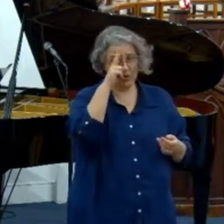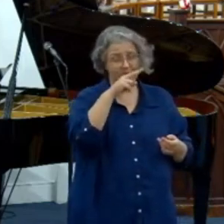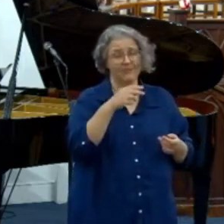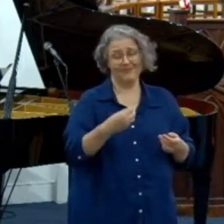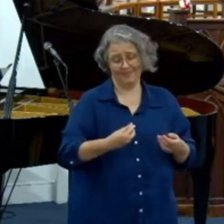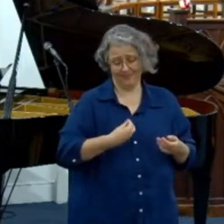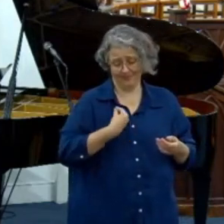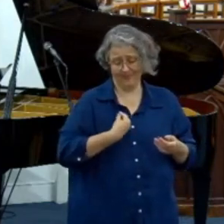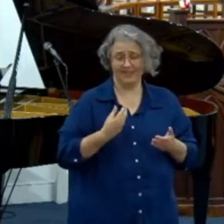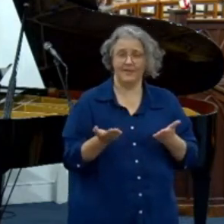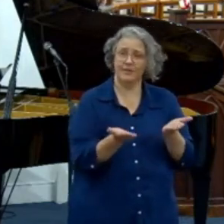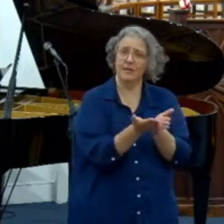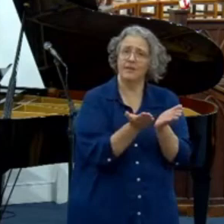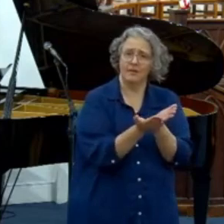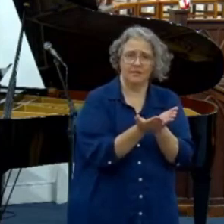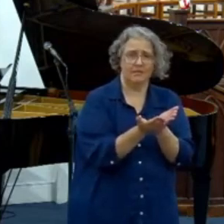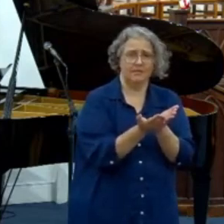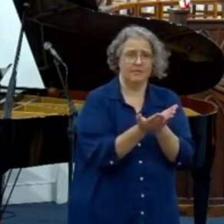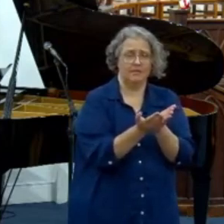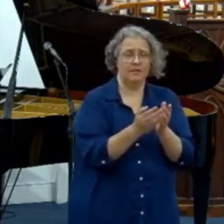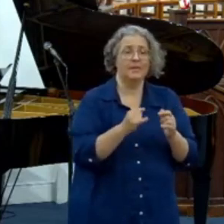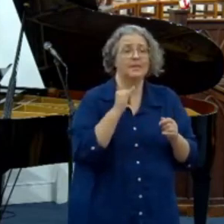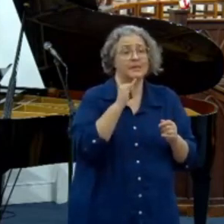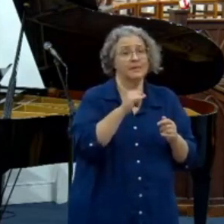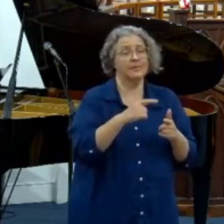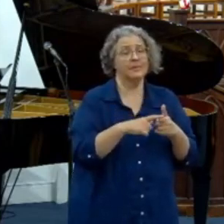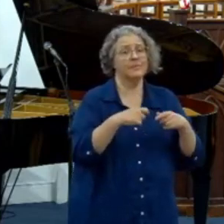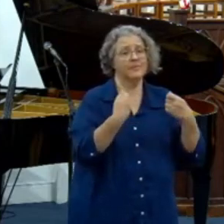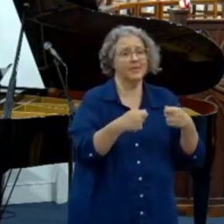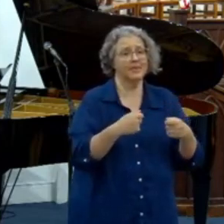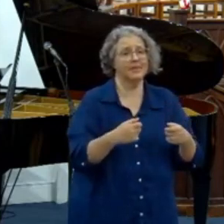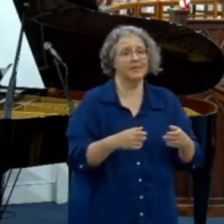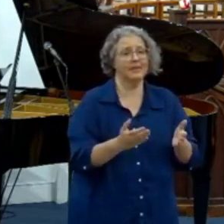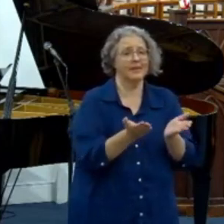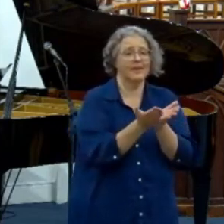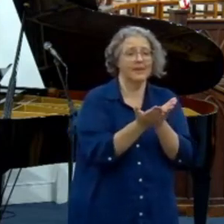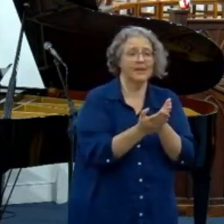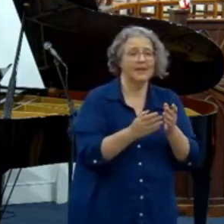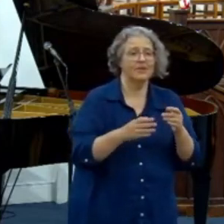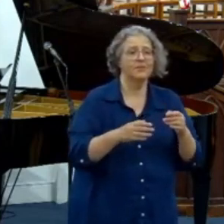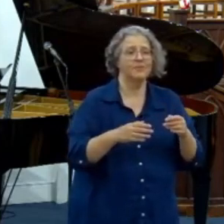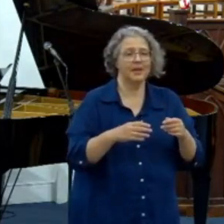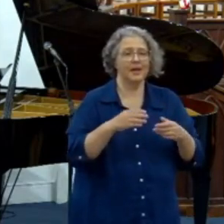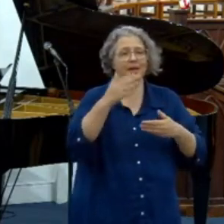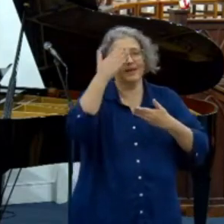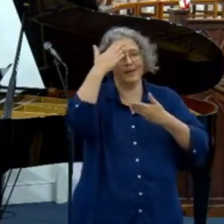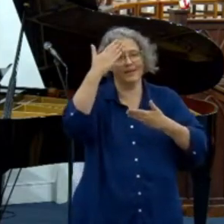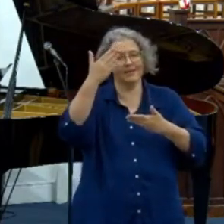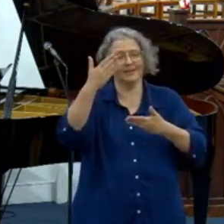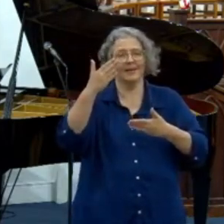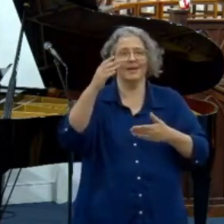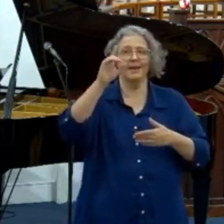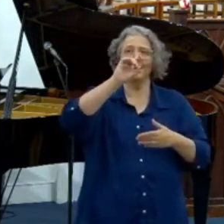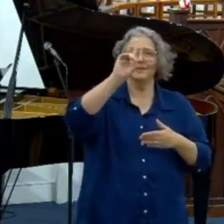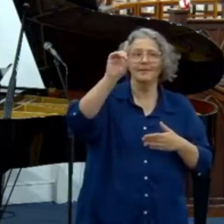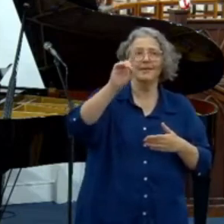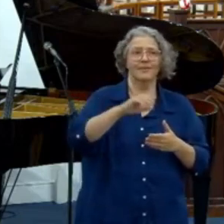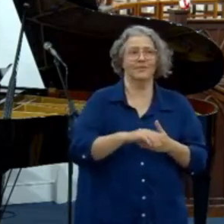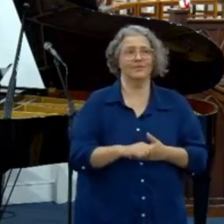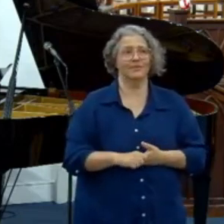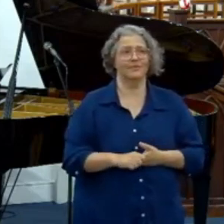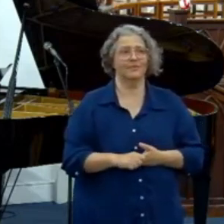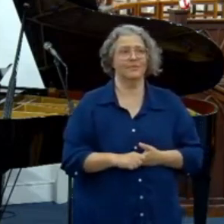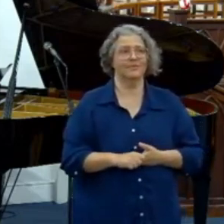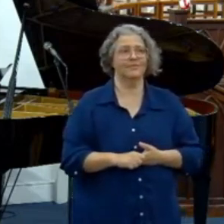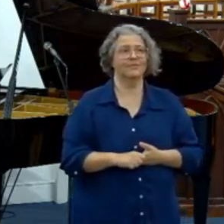cristã? Será que para sermos cristãos que agradam ao nosso Deus, que é o que todos nós queremos, eu acho, agradar a